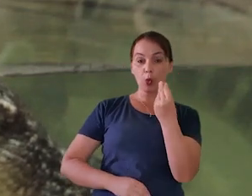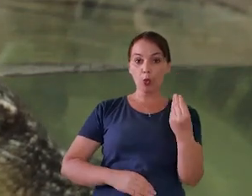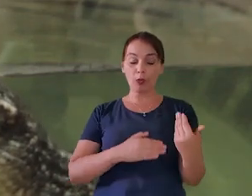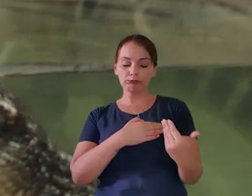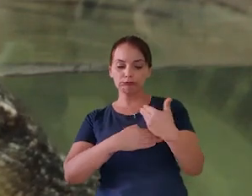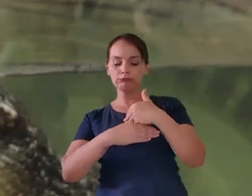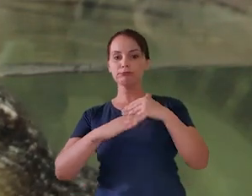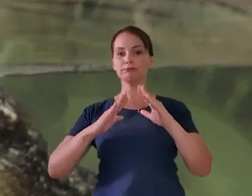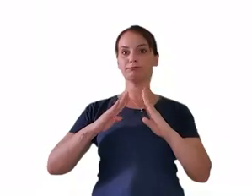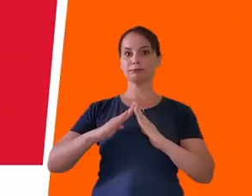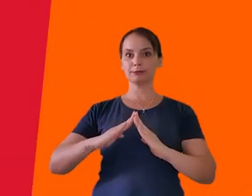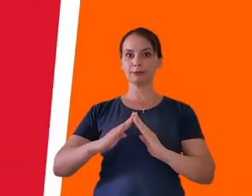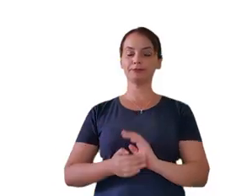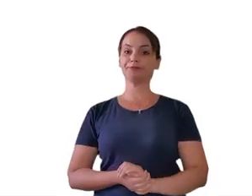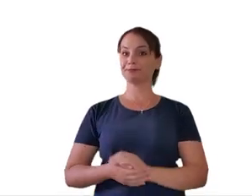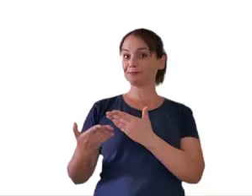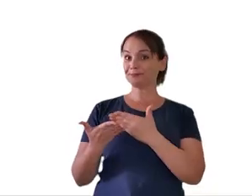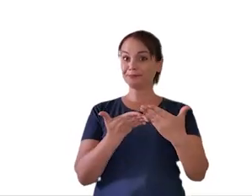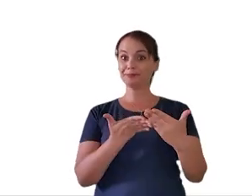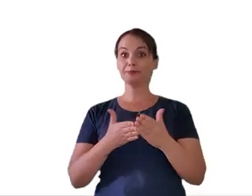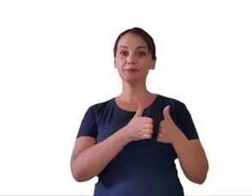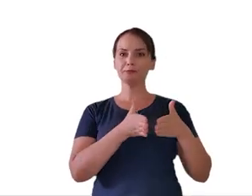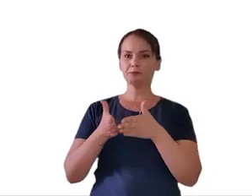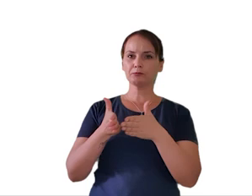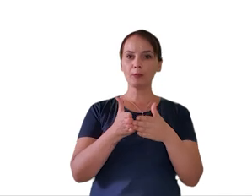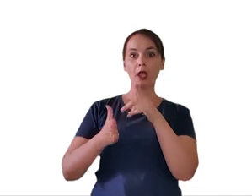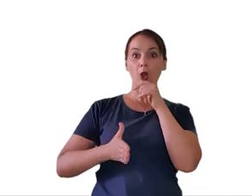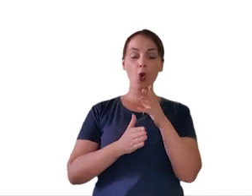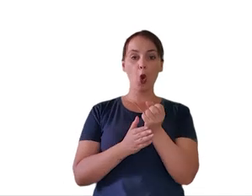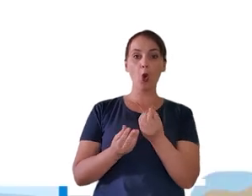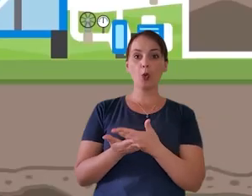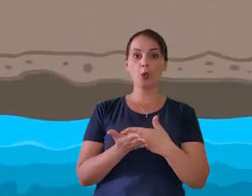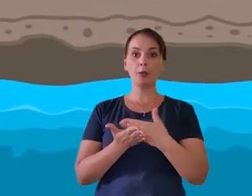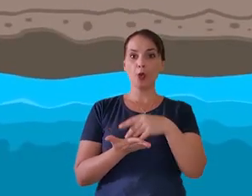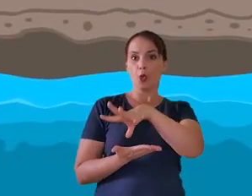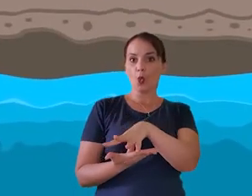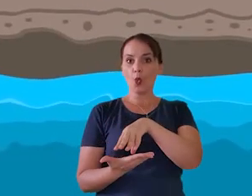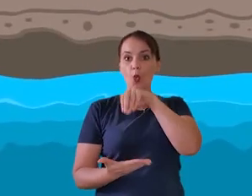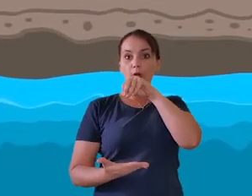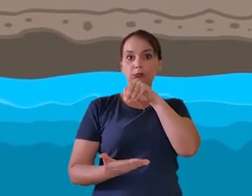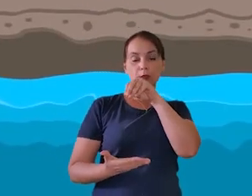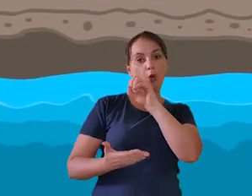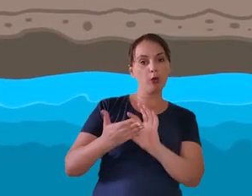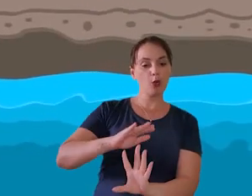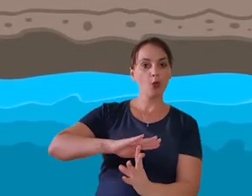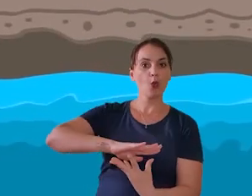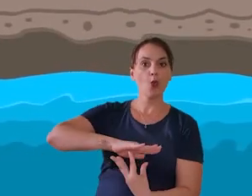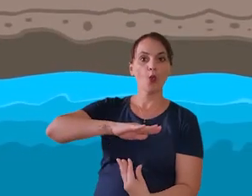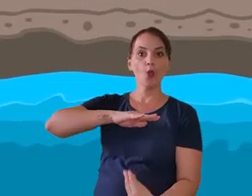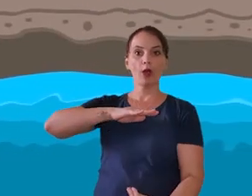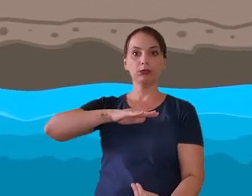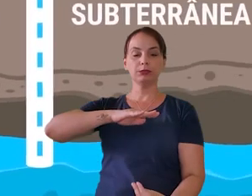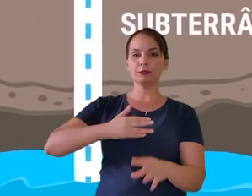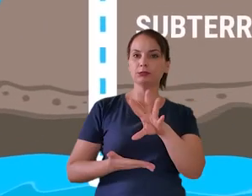Então, roda aí! O caminho da água começa na captação, que pode ser superficial ou